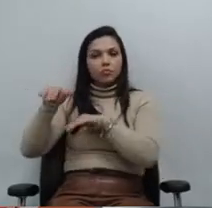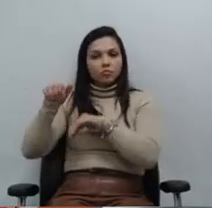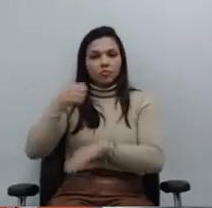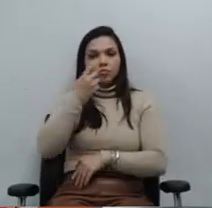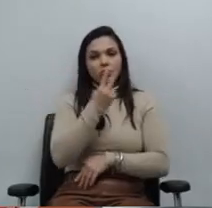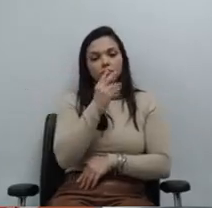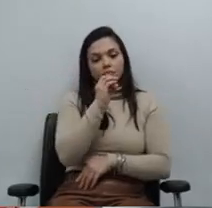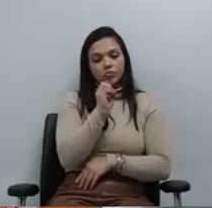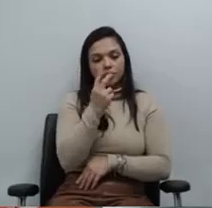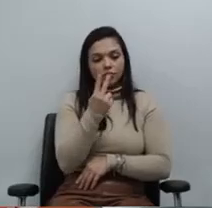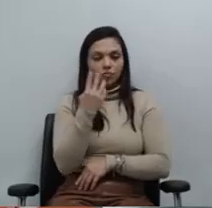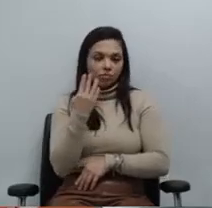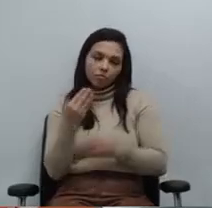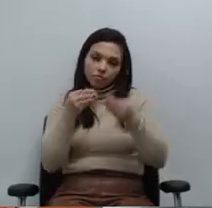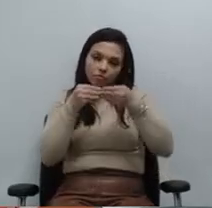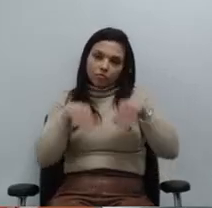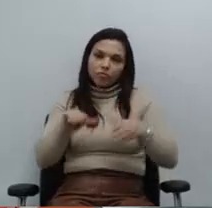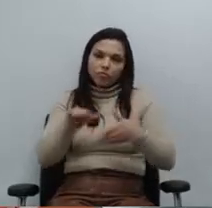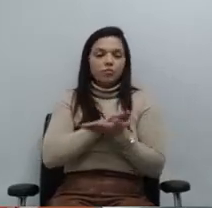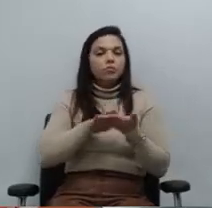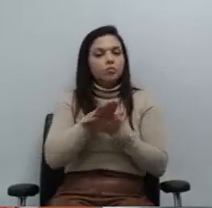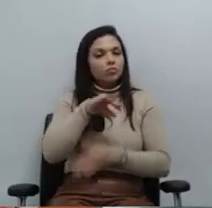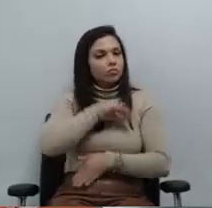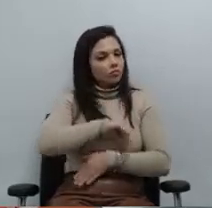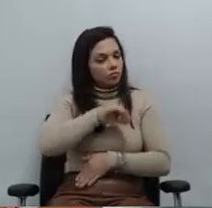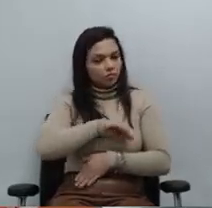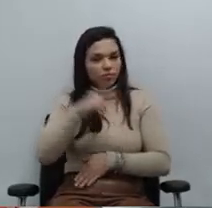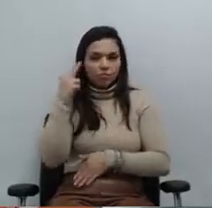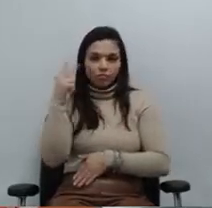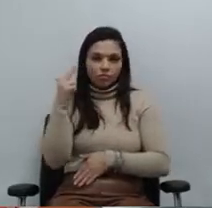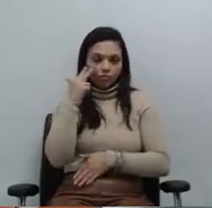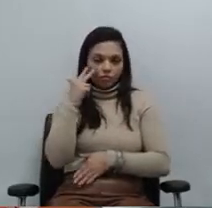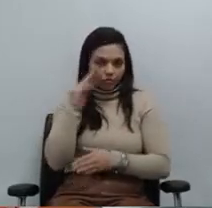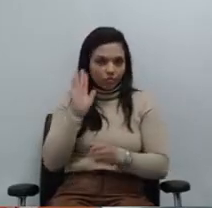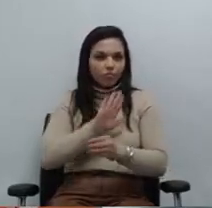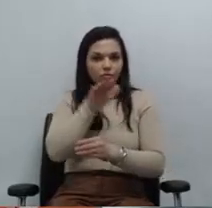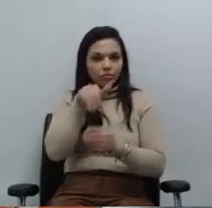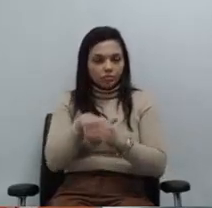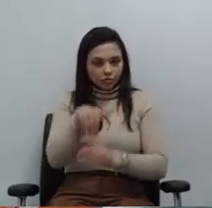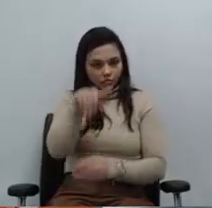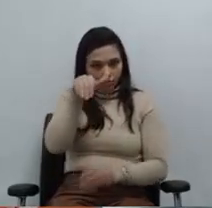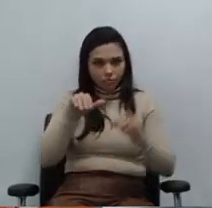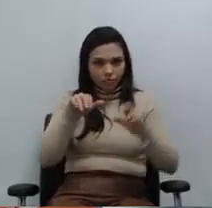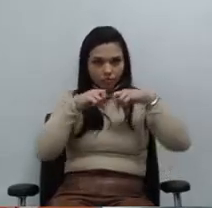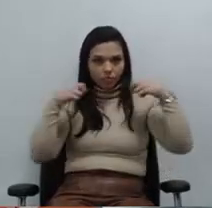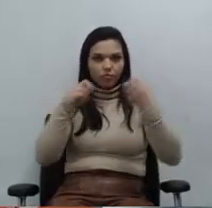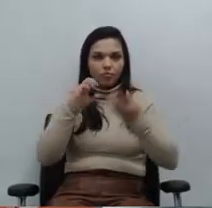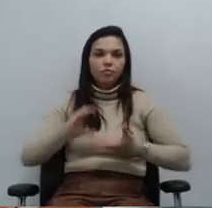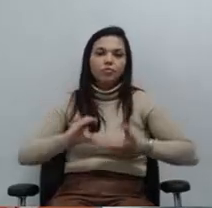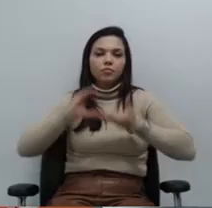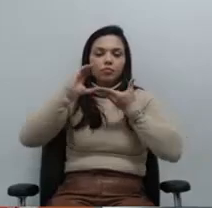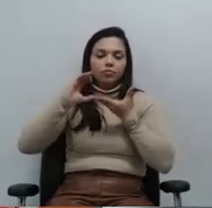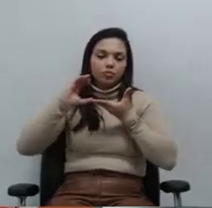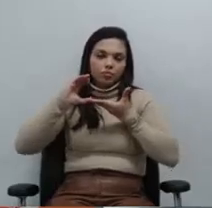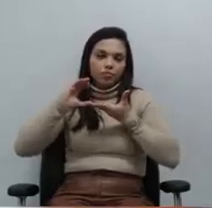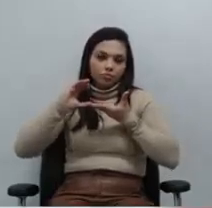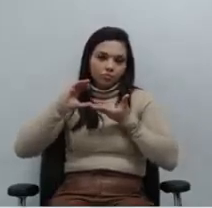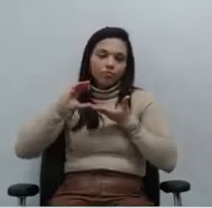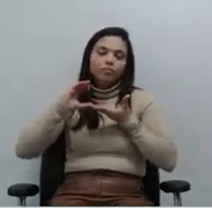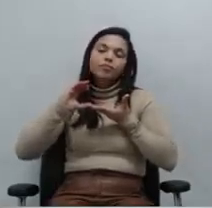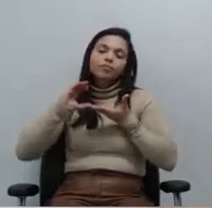de setembro do mesmo ano, sem prejuízo da sua remuneração. É como voto, presidente, submetendo ao crivo do colegiado. Obrigado.